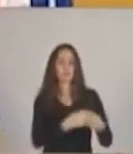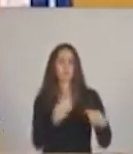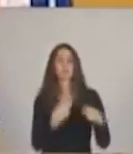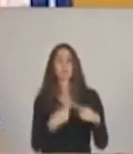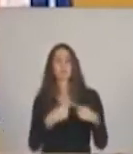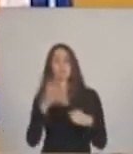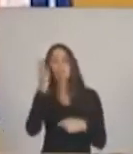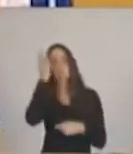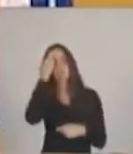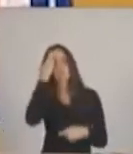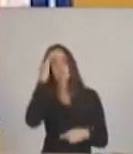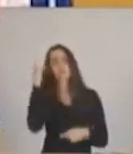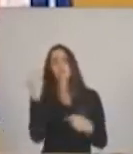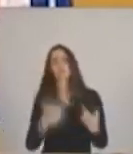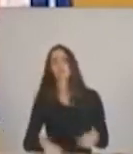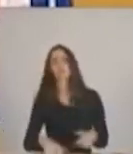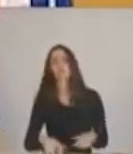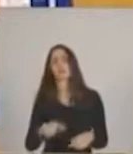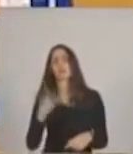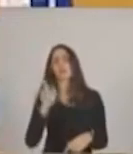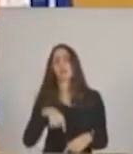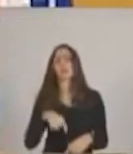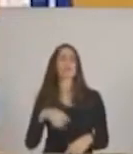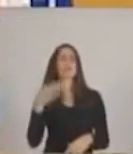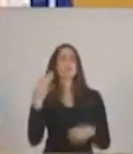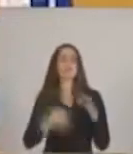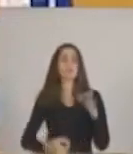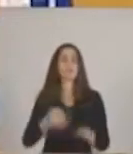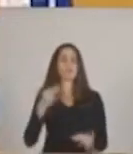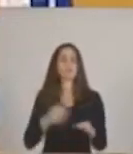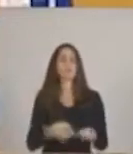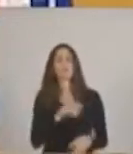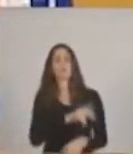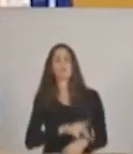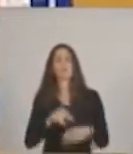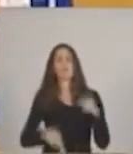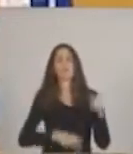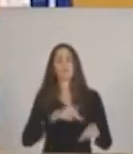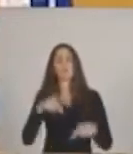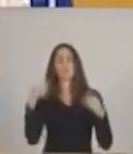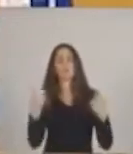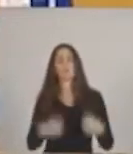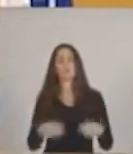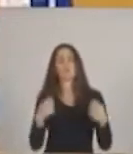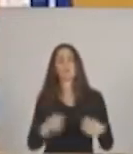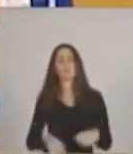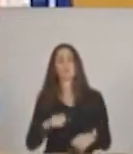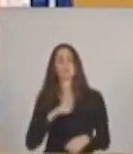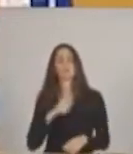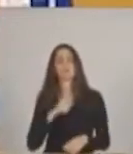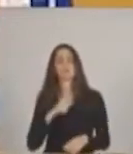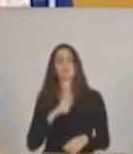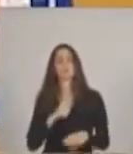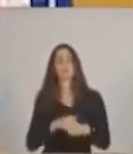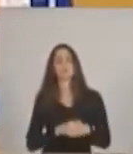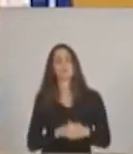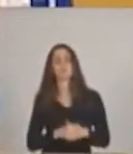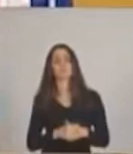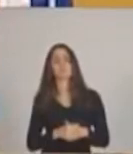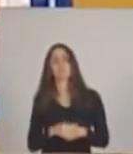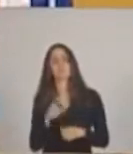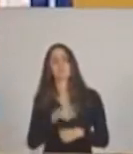entendem que é o cerceamento à justiça que uma população, que um indivíduo precisa ter perante a